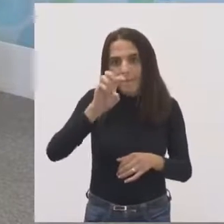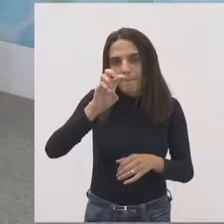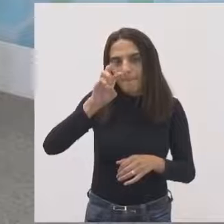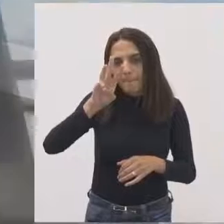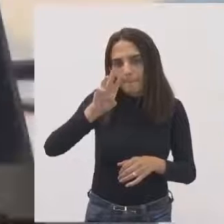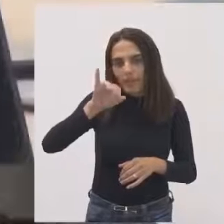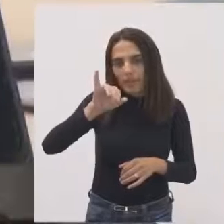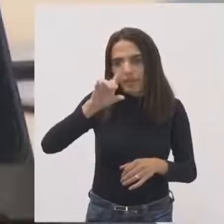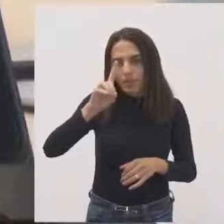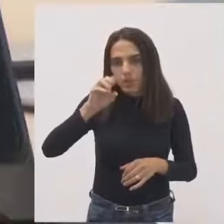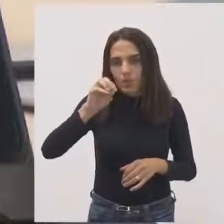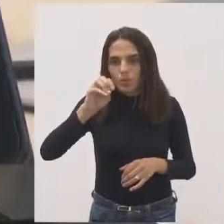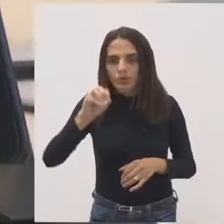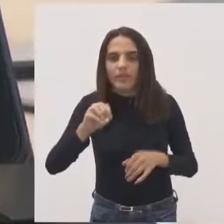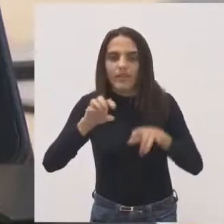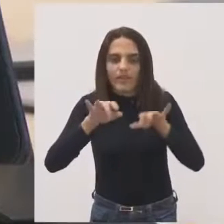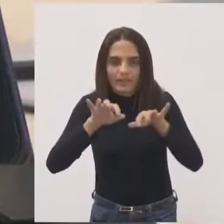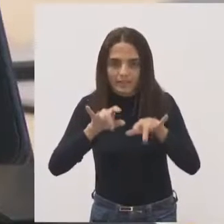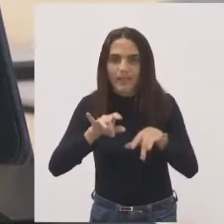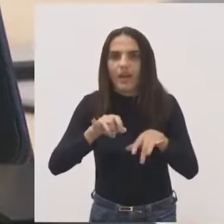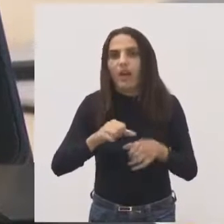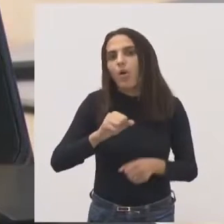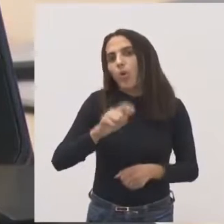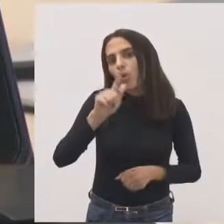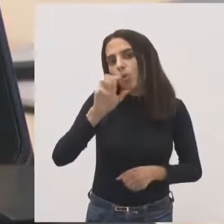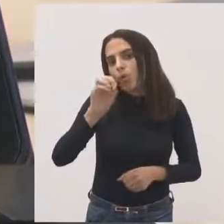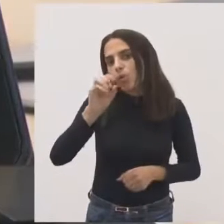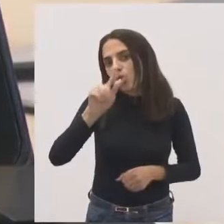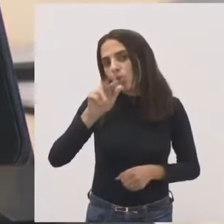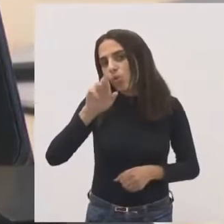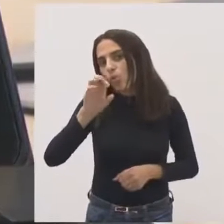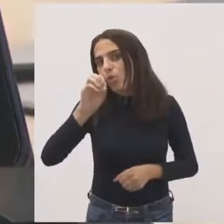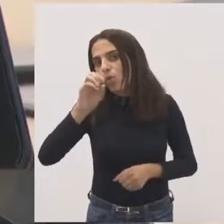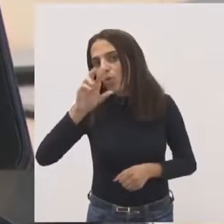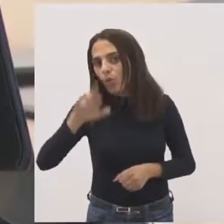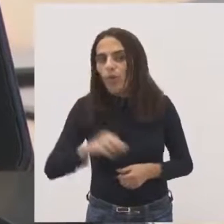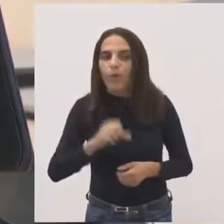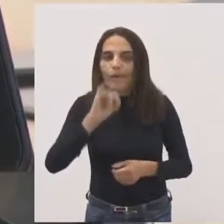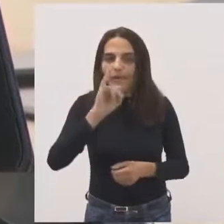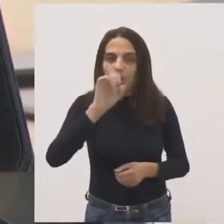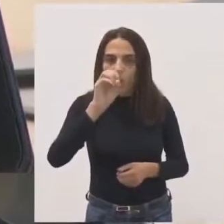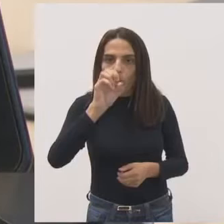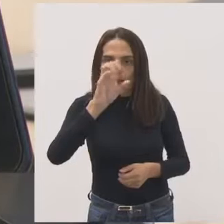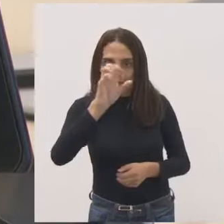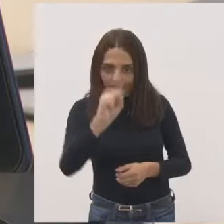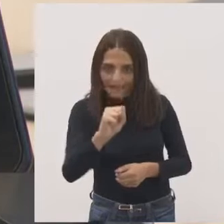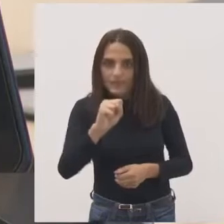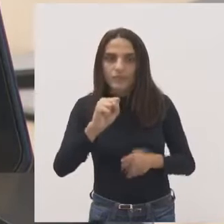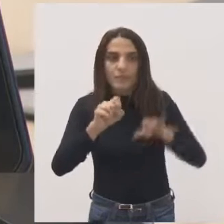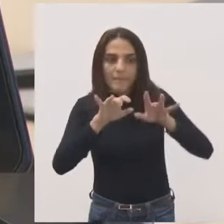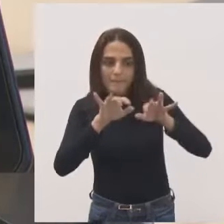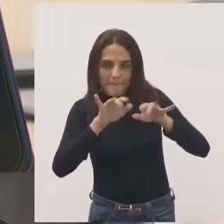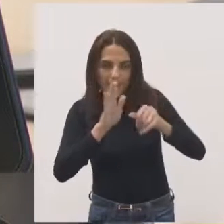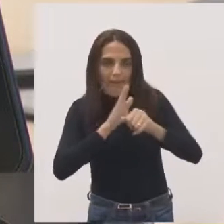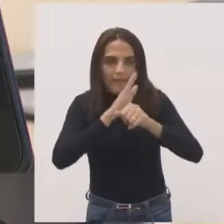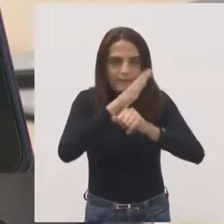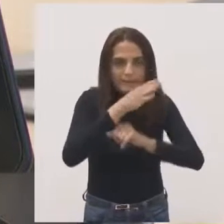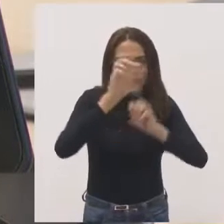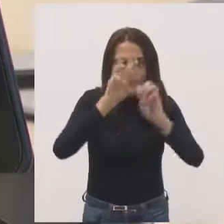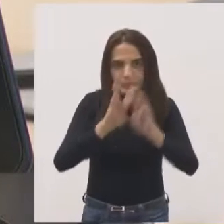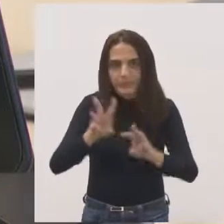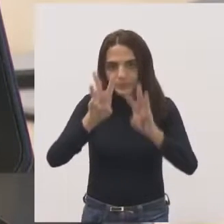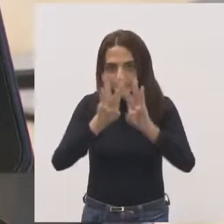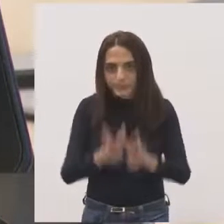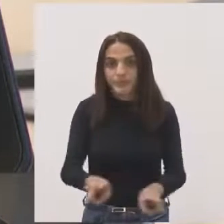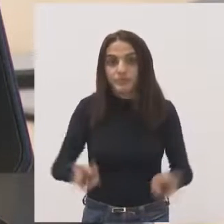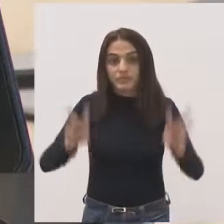se você estiver usando o sistema operacional do Google ou iOS, se você entrar nos sites dos respectivos, né, na Apple, no Google